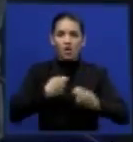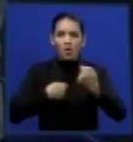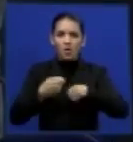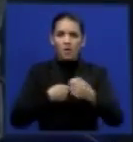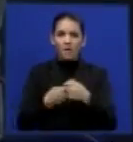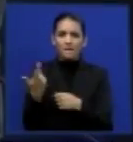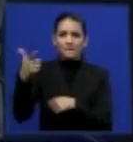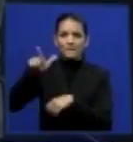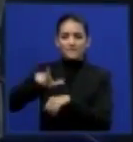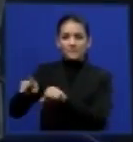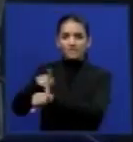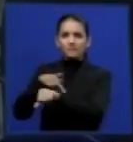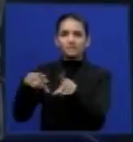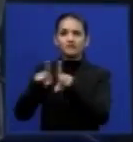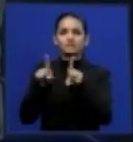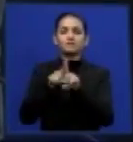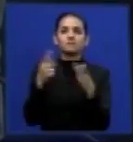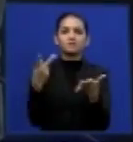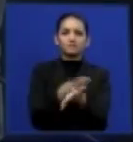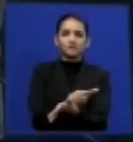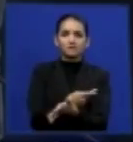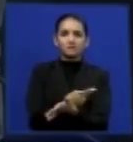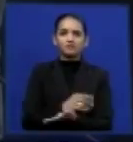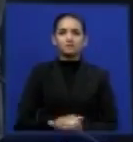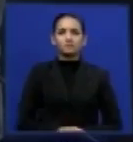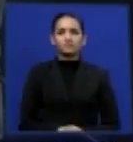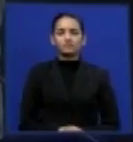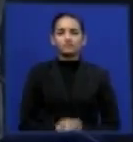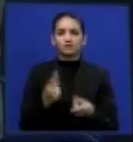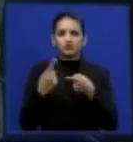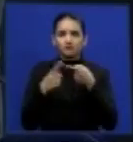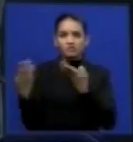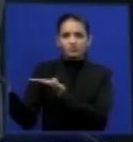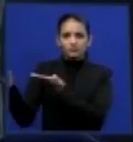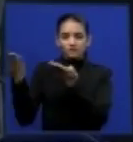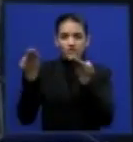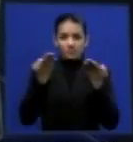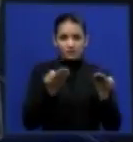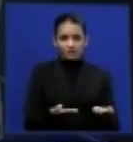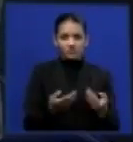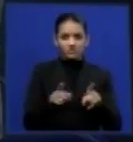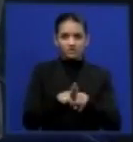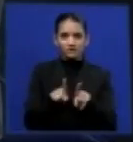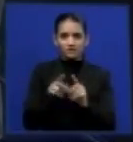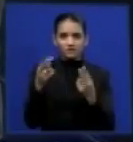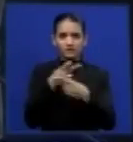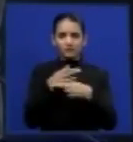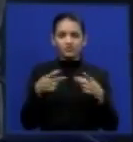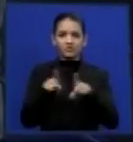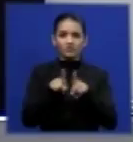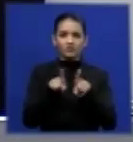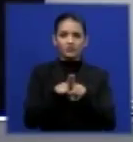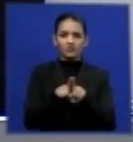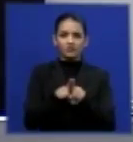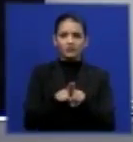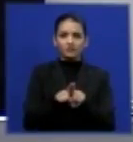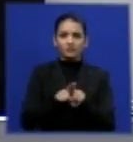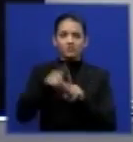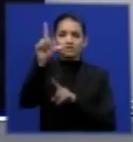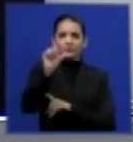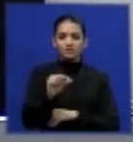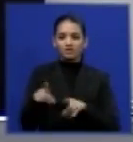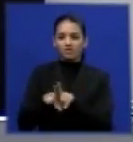parte deste processo a exportação desses bens reduz naturalmente a pressão ambiental sobre o país